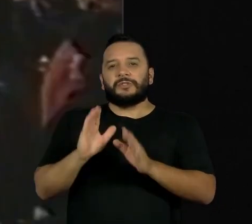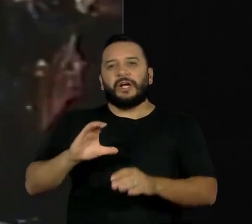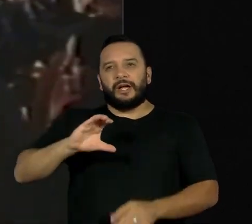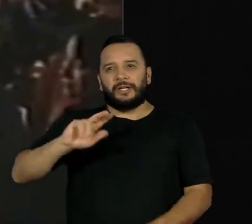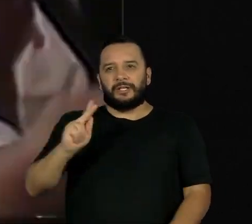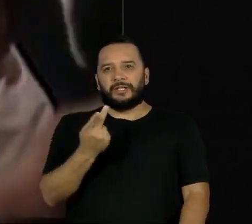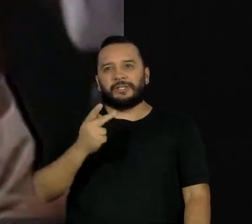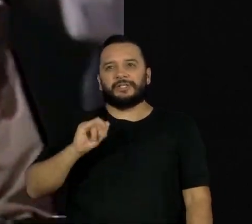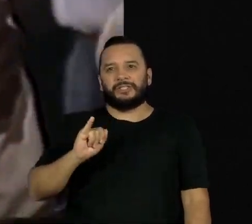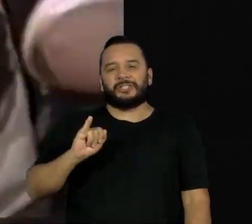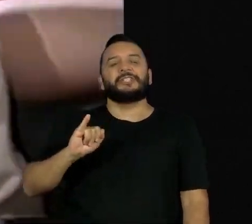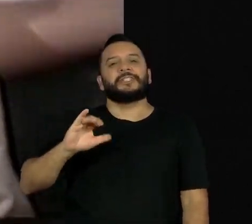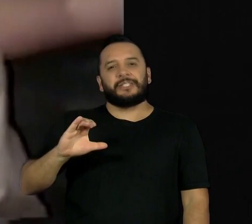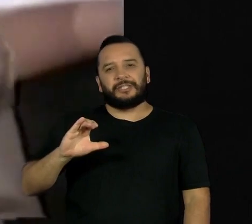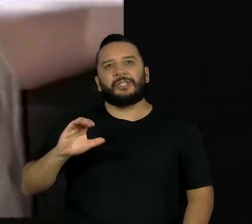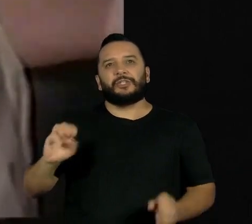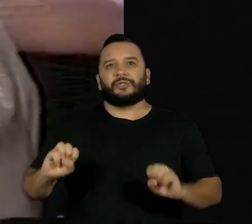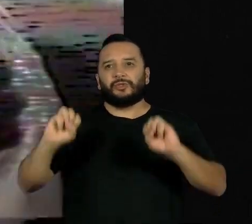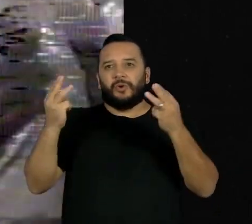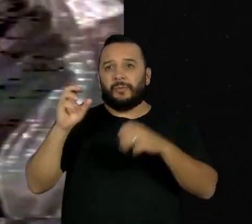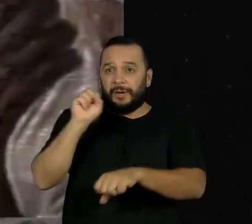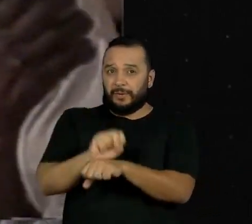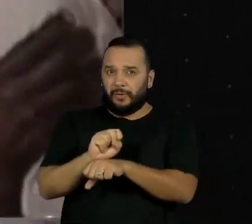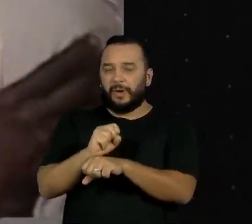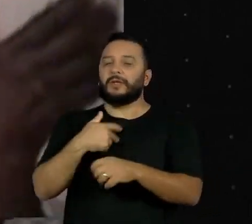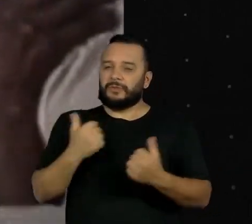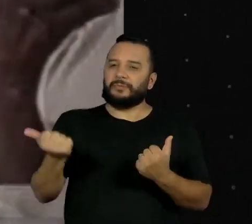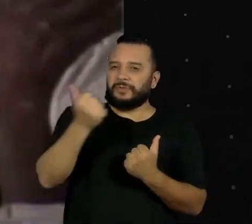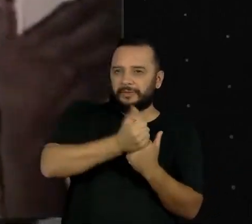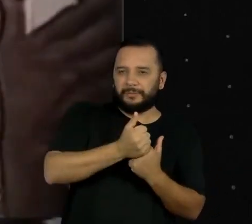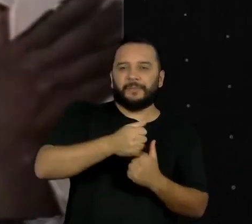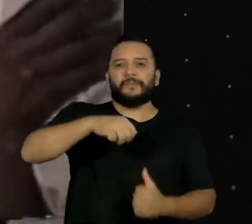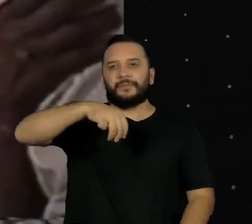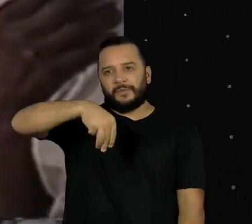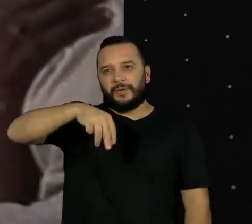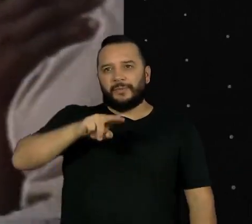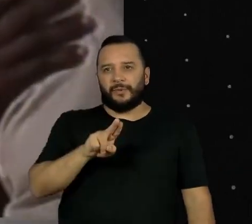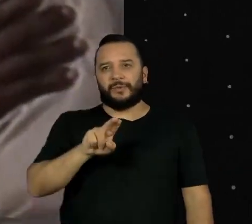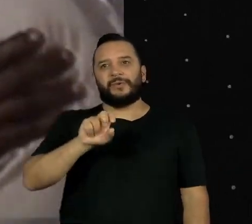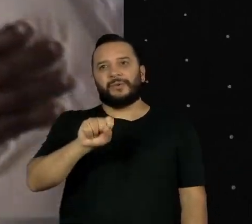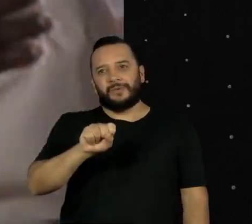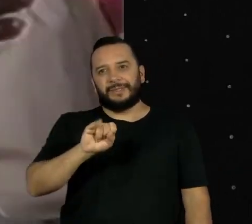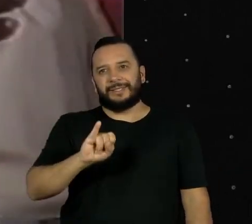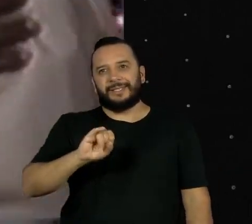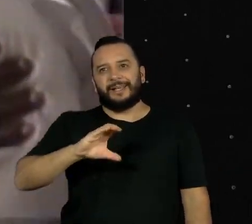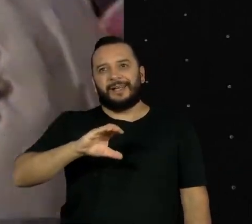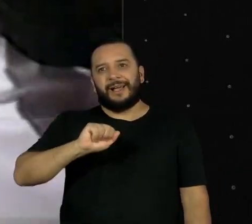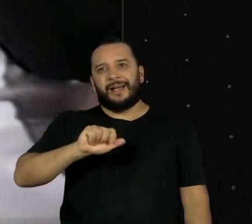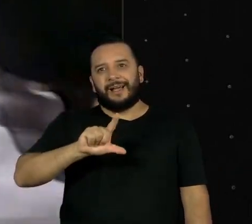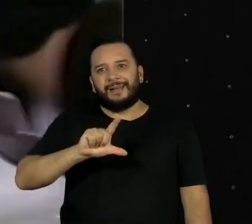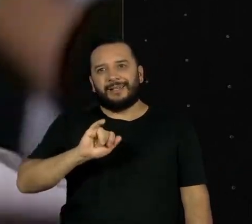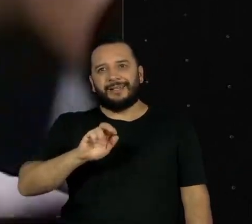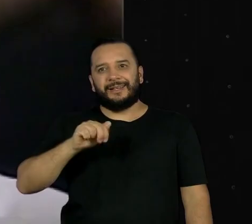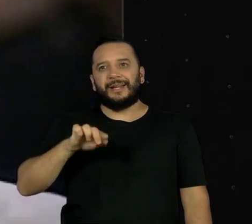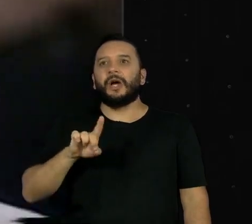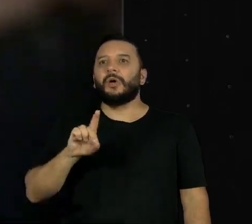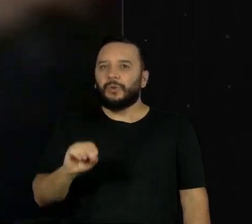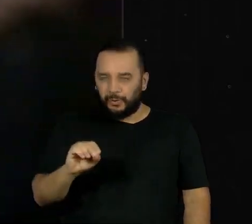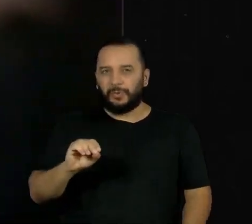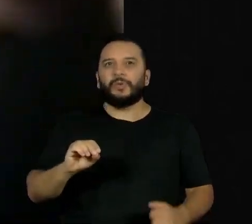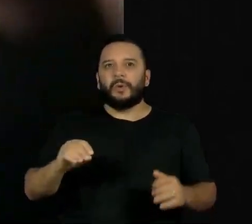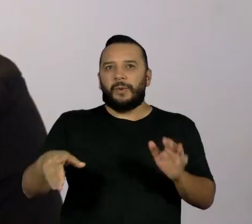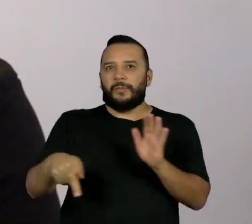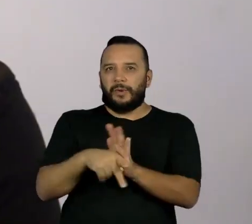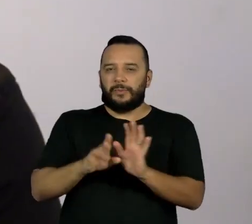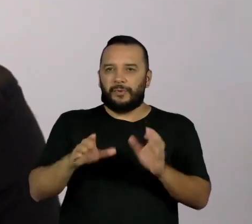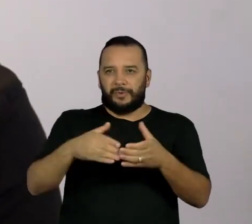Musicaleando continuou fazendo os bailes nostálgicos. E nós estamos até hoje fazendo essa grande festa para esse pessoal Black Music de São